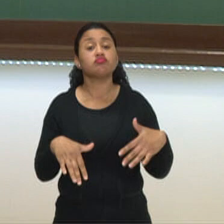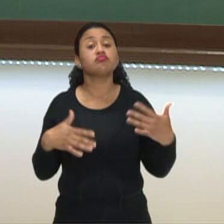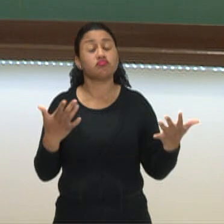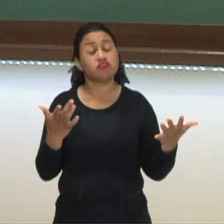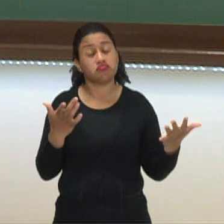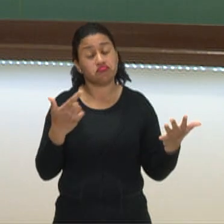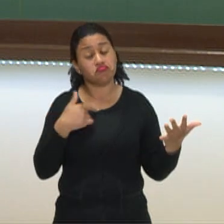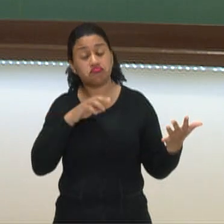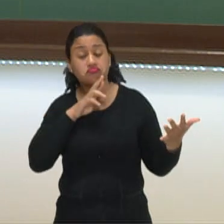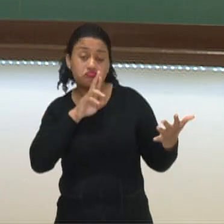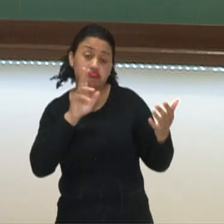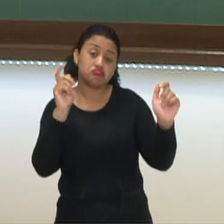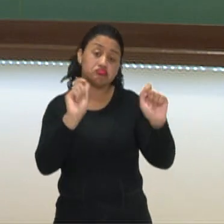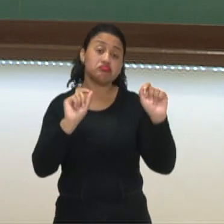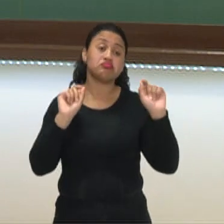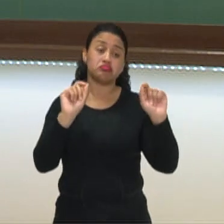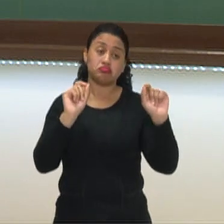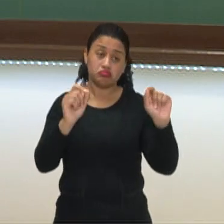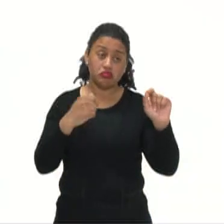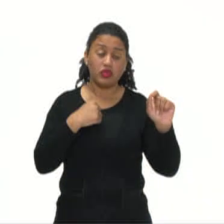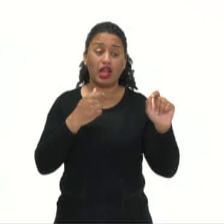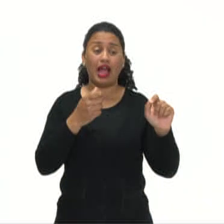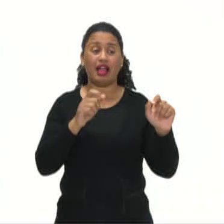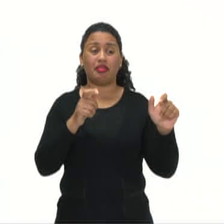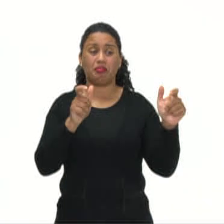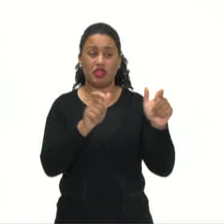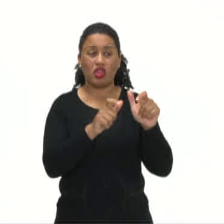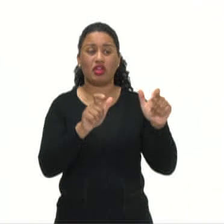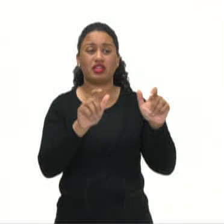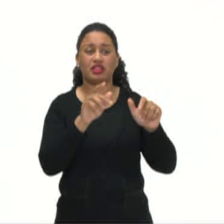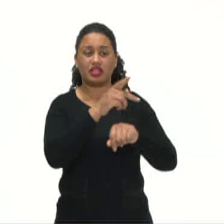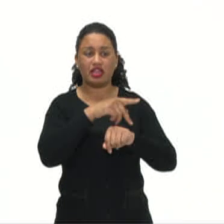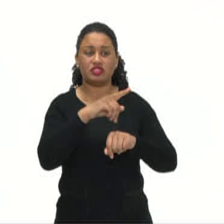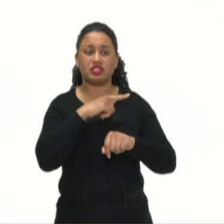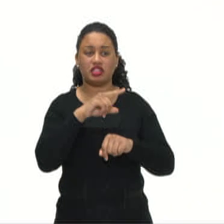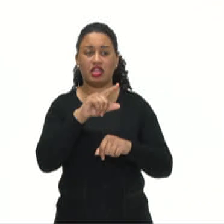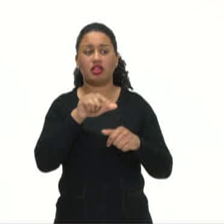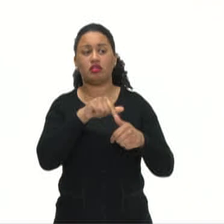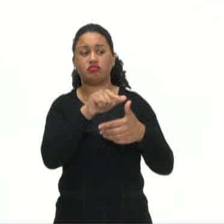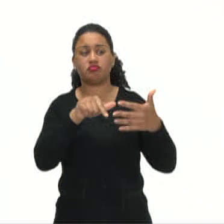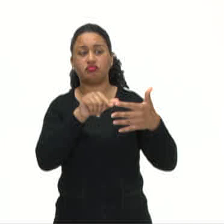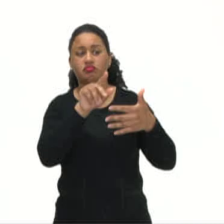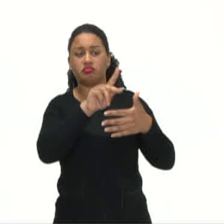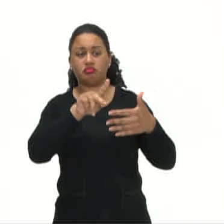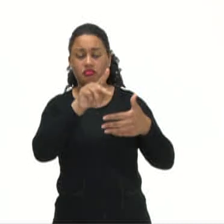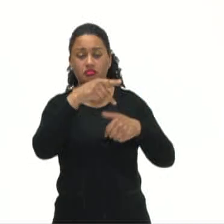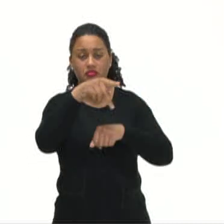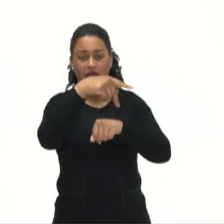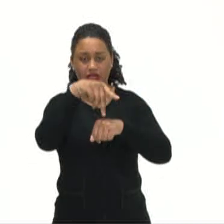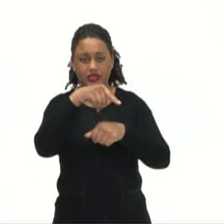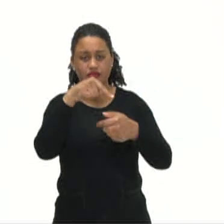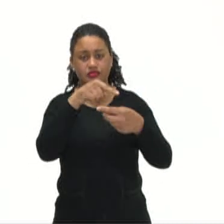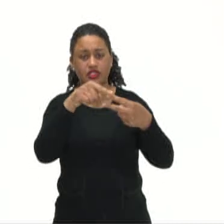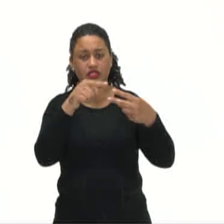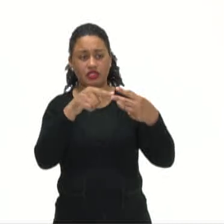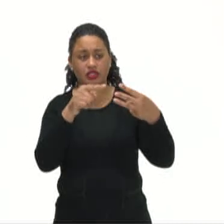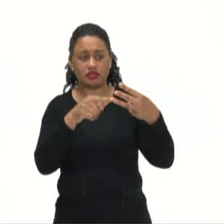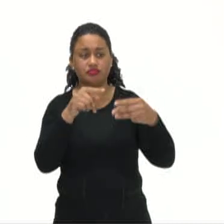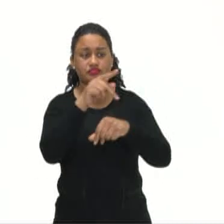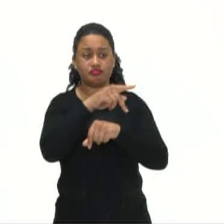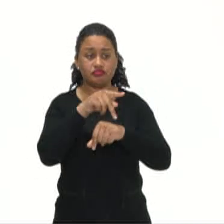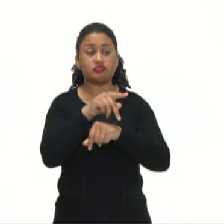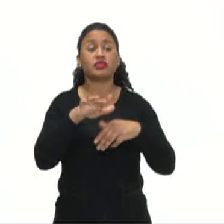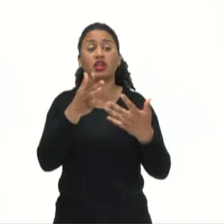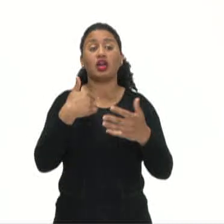Para a resposta, né? Dentre as menores taxas, podemos citar a Lituânia, Bulgária e Belarus, ou Bielorrússia, como